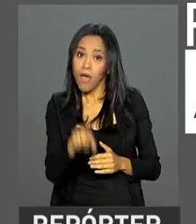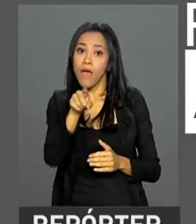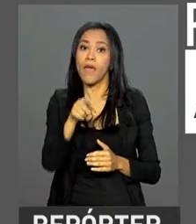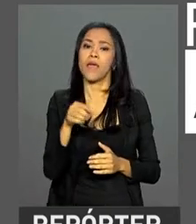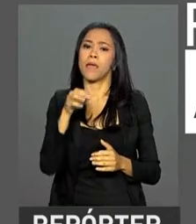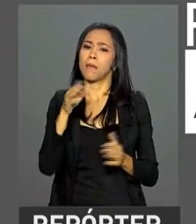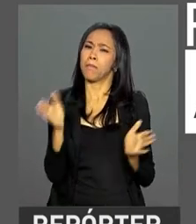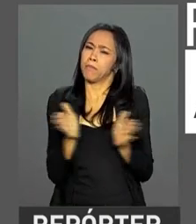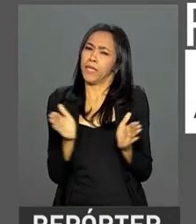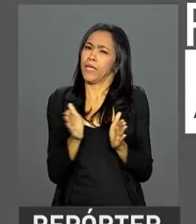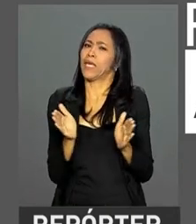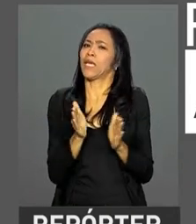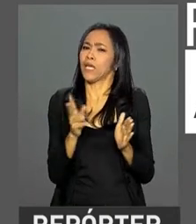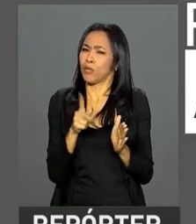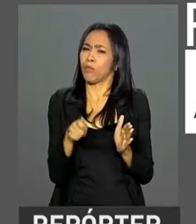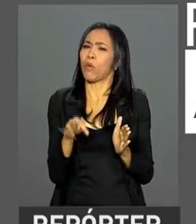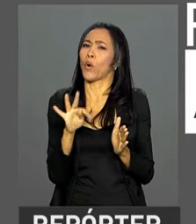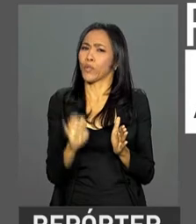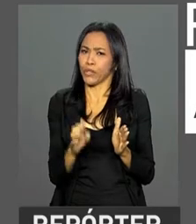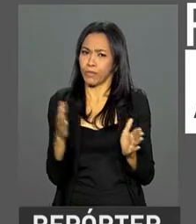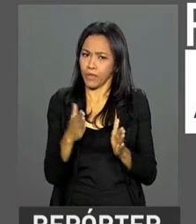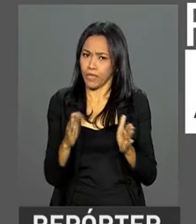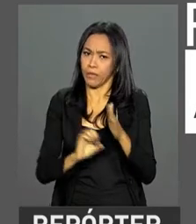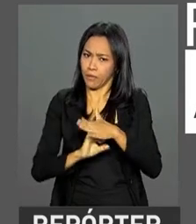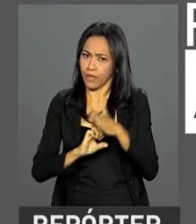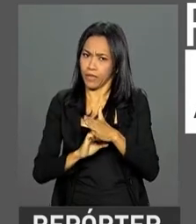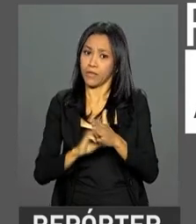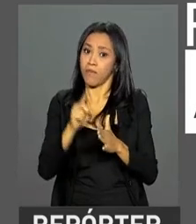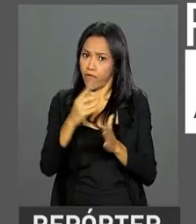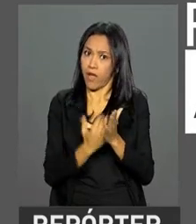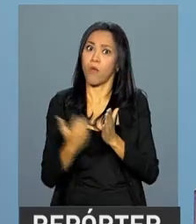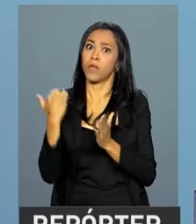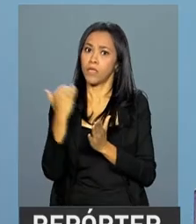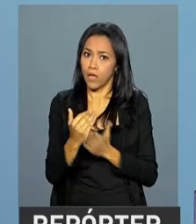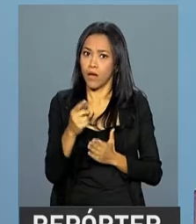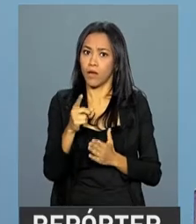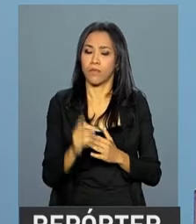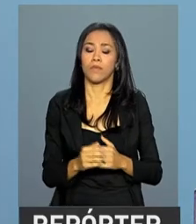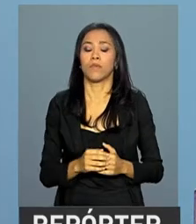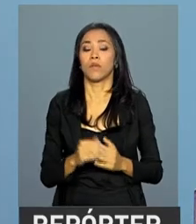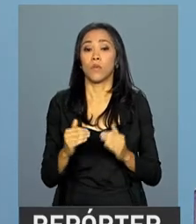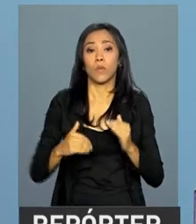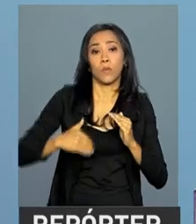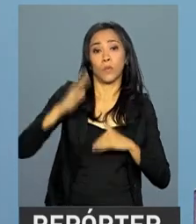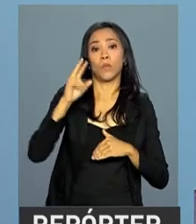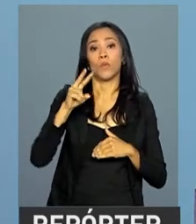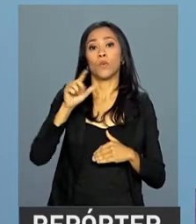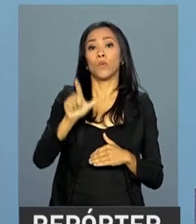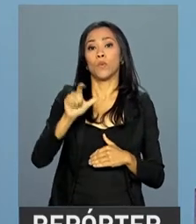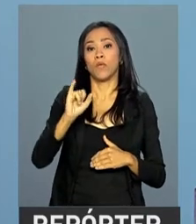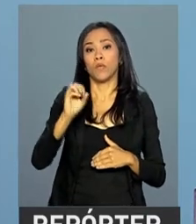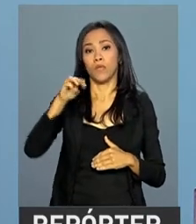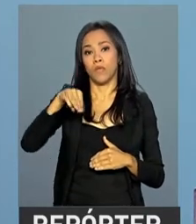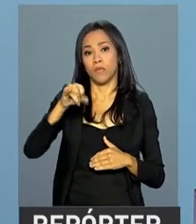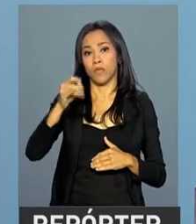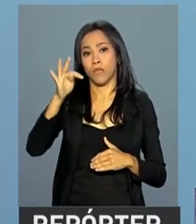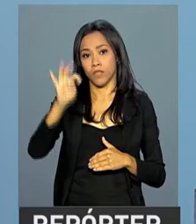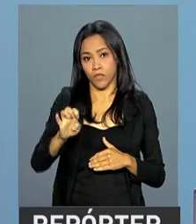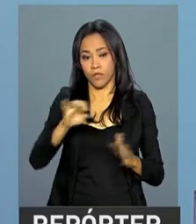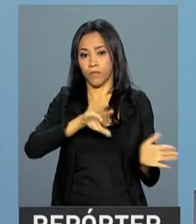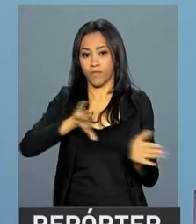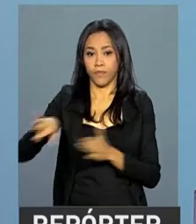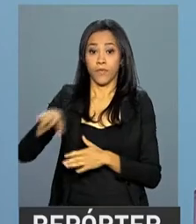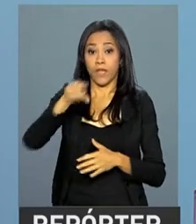de pequeno porte mas esses limites vão aumentar os contabilistas que vão orientar pequena empresa